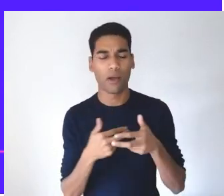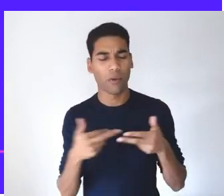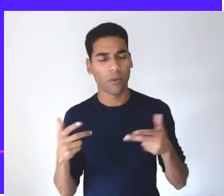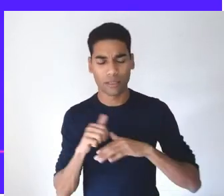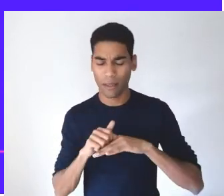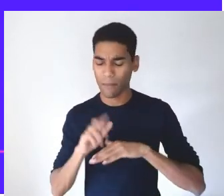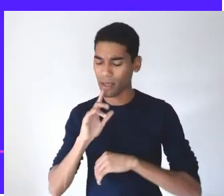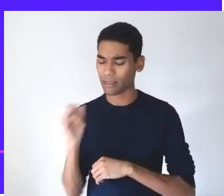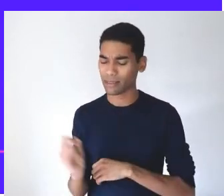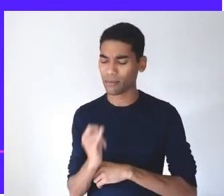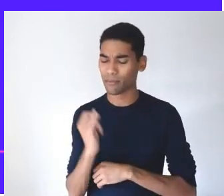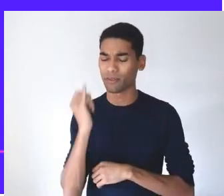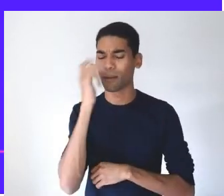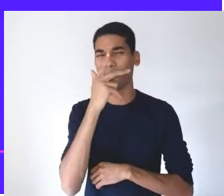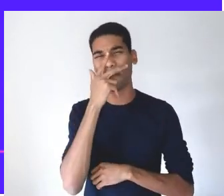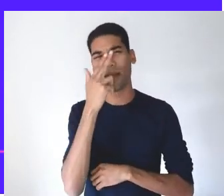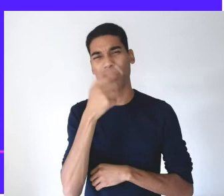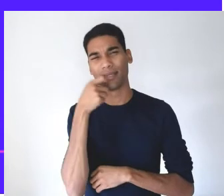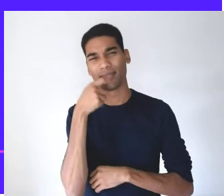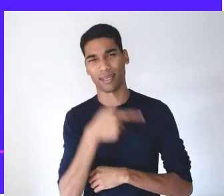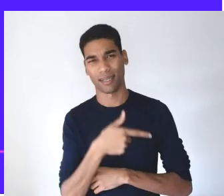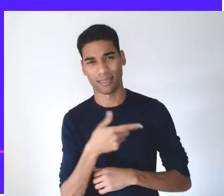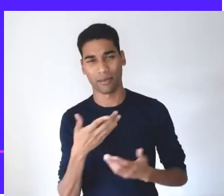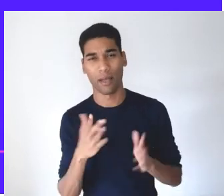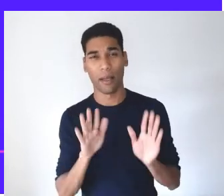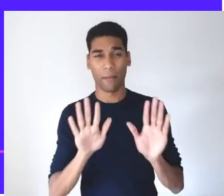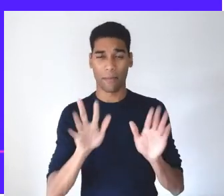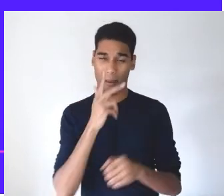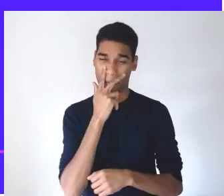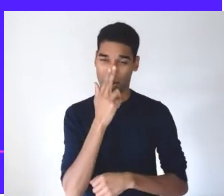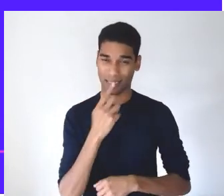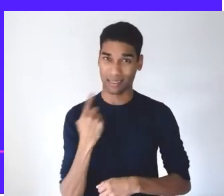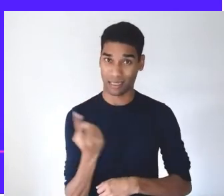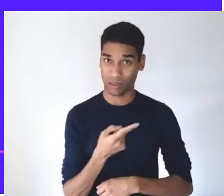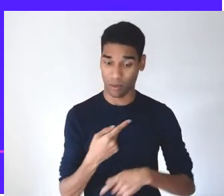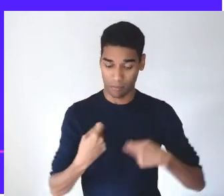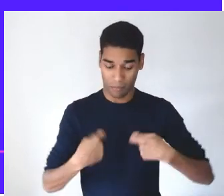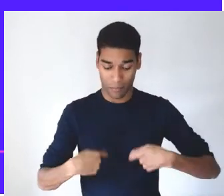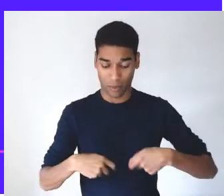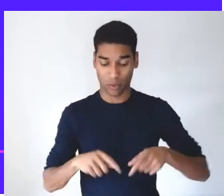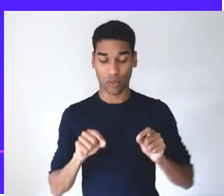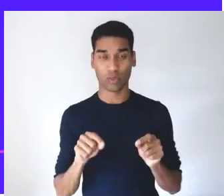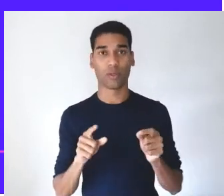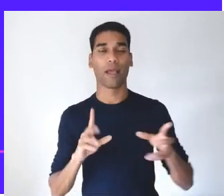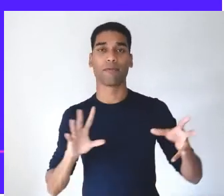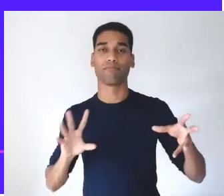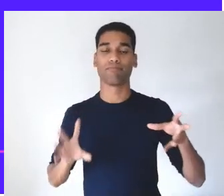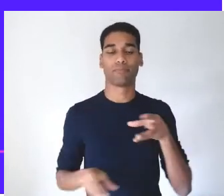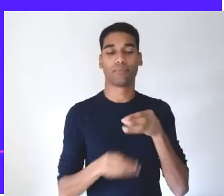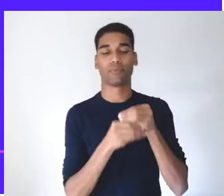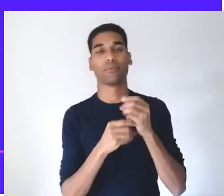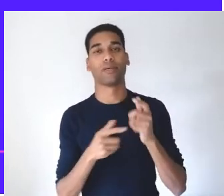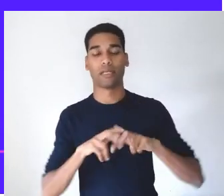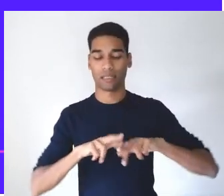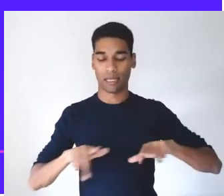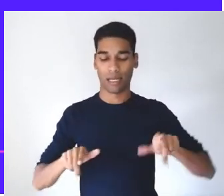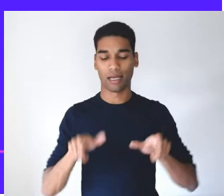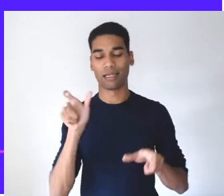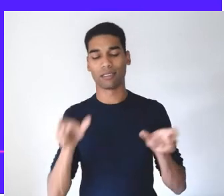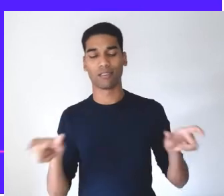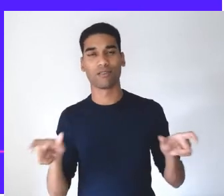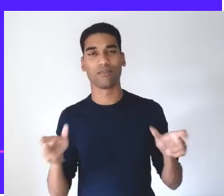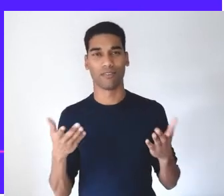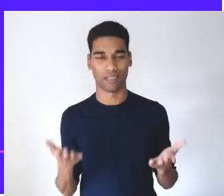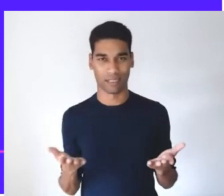engraçado, mas eu acho que a gente tem que adicionar diversidade na cobertura jornalística, ou diversidade,